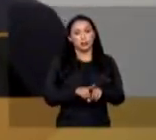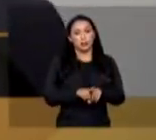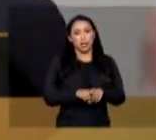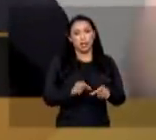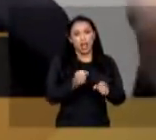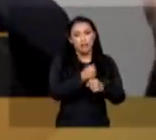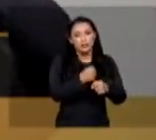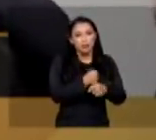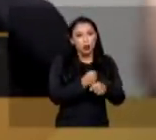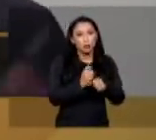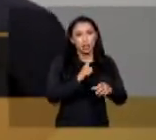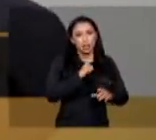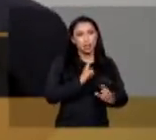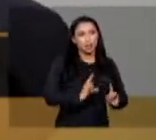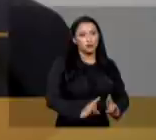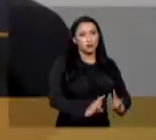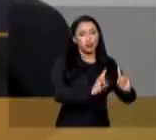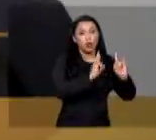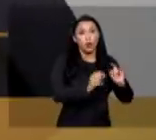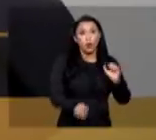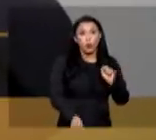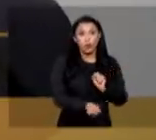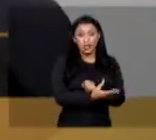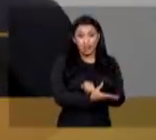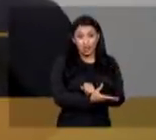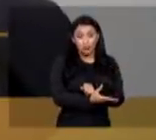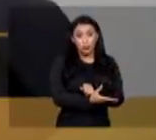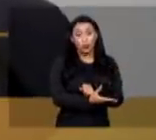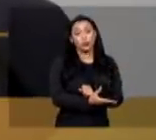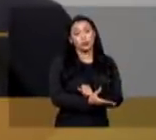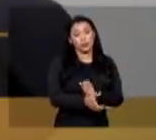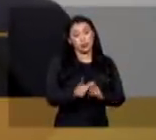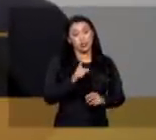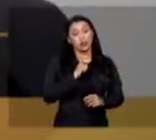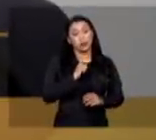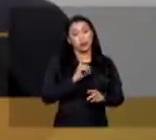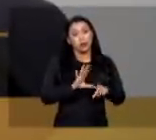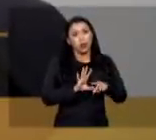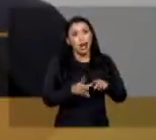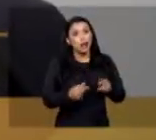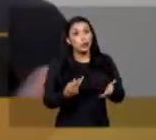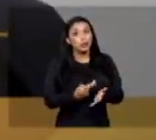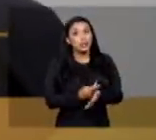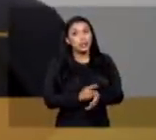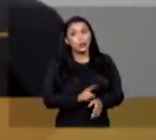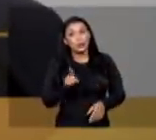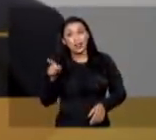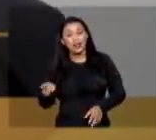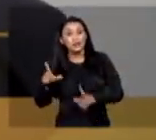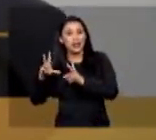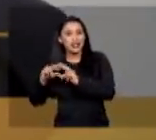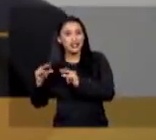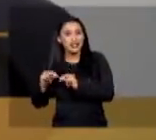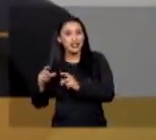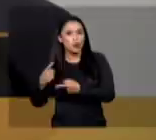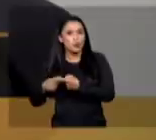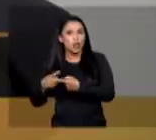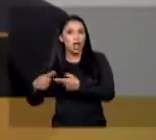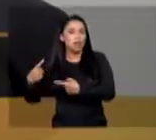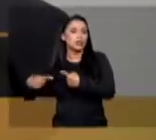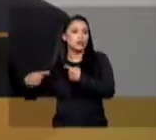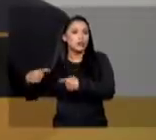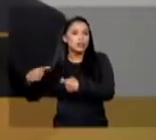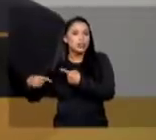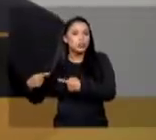benfeitorias, o suposto crime de corrupção passiva teria se consumado, em tese, em Brasília, uma vez que na capital federal é que o